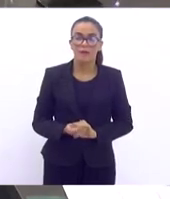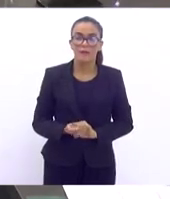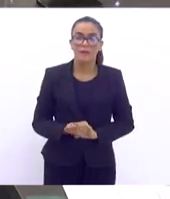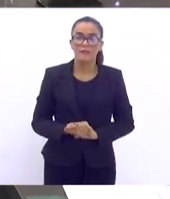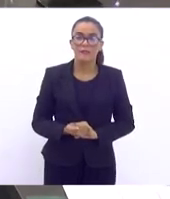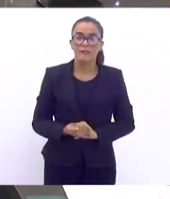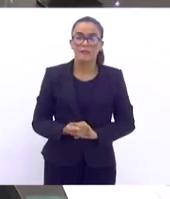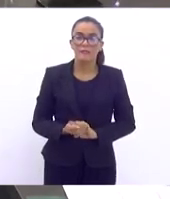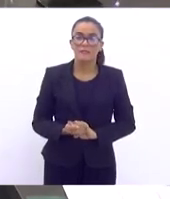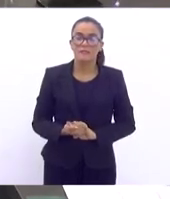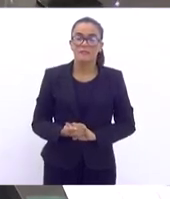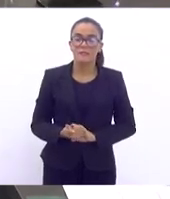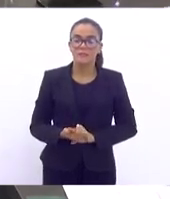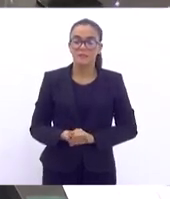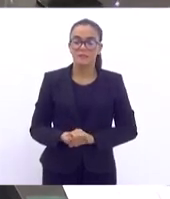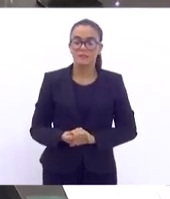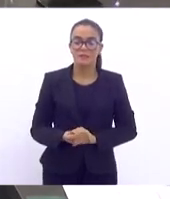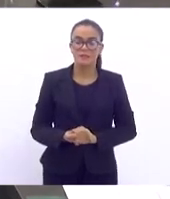Tá certo